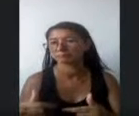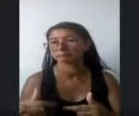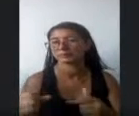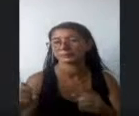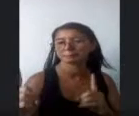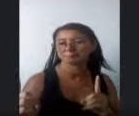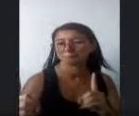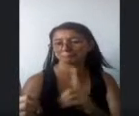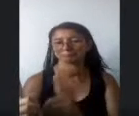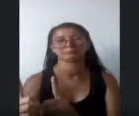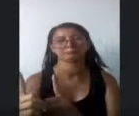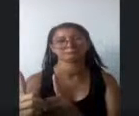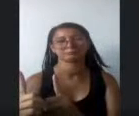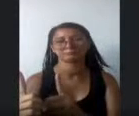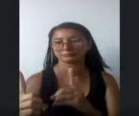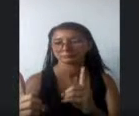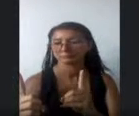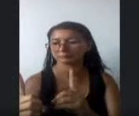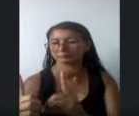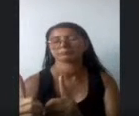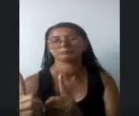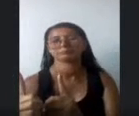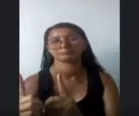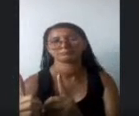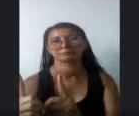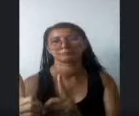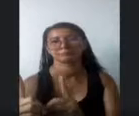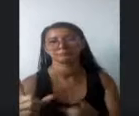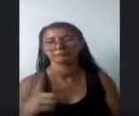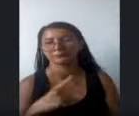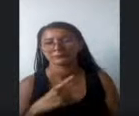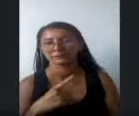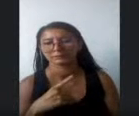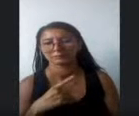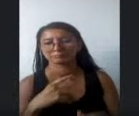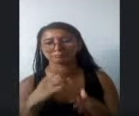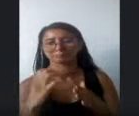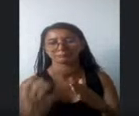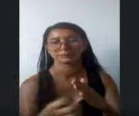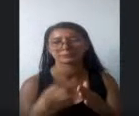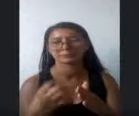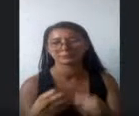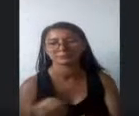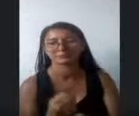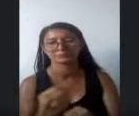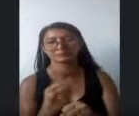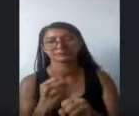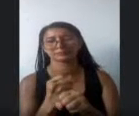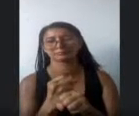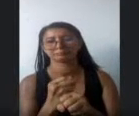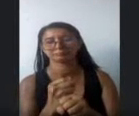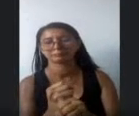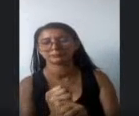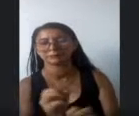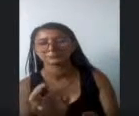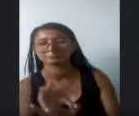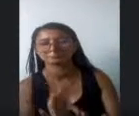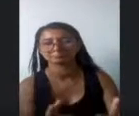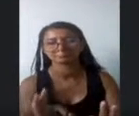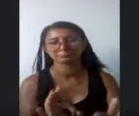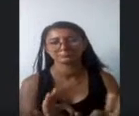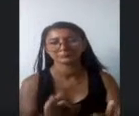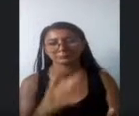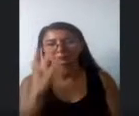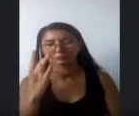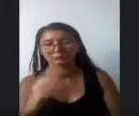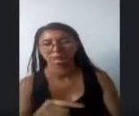Pessoa, né? As empresas de construção civil, elas alojam esses profissionais, e a nossa pesquisa, nós tivemos a parceria